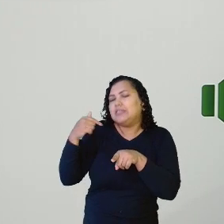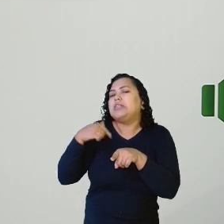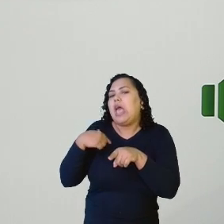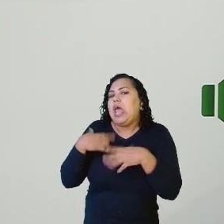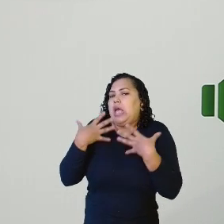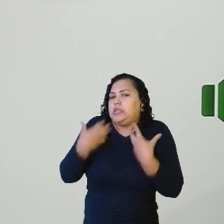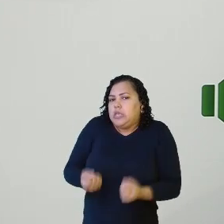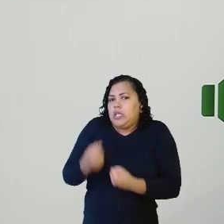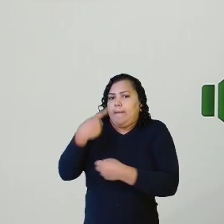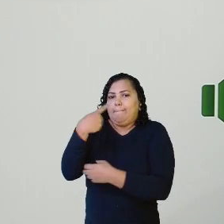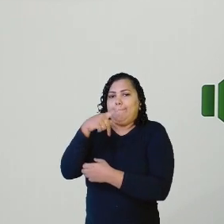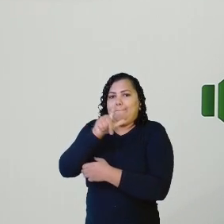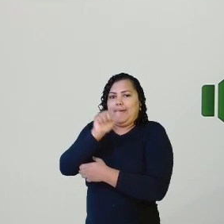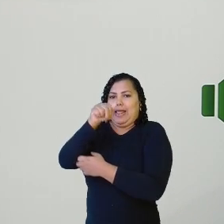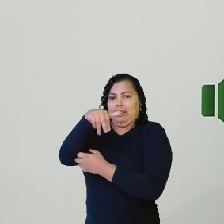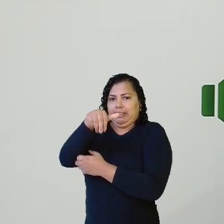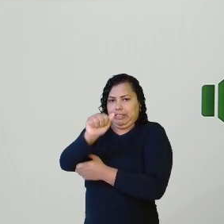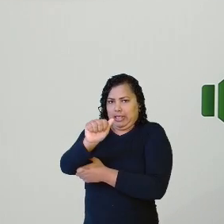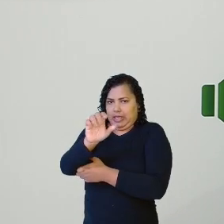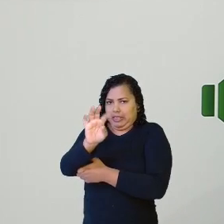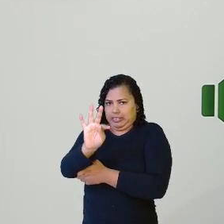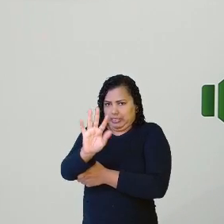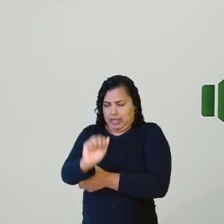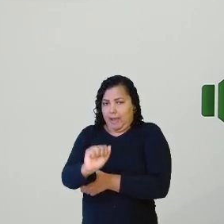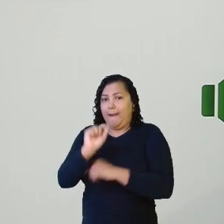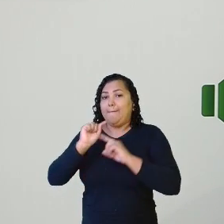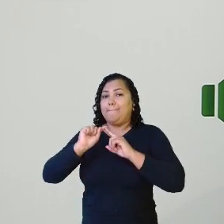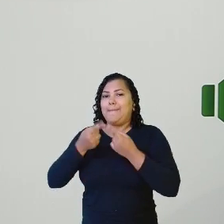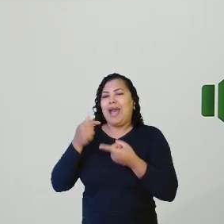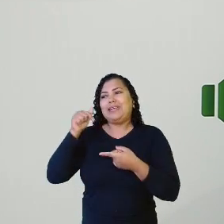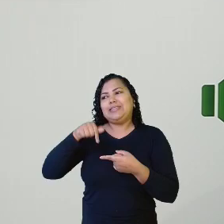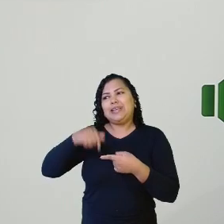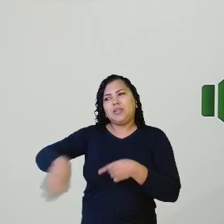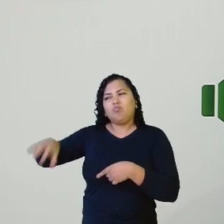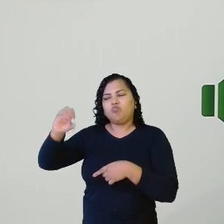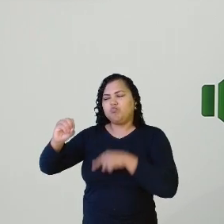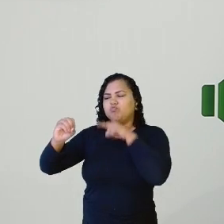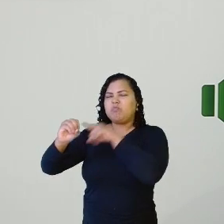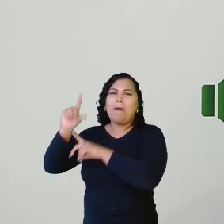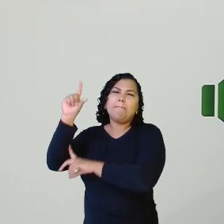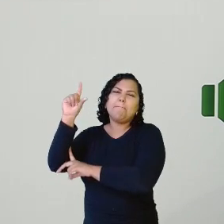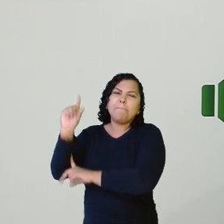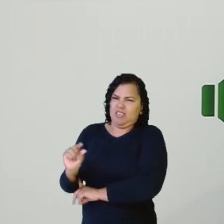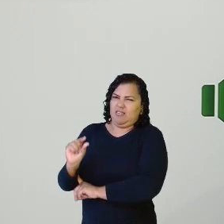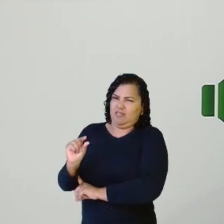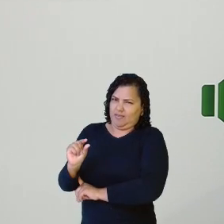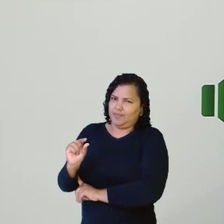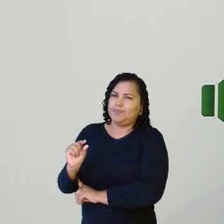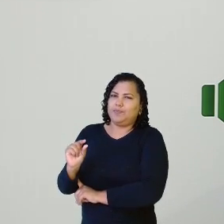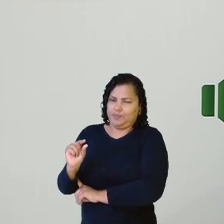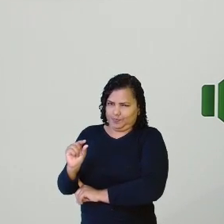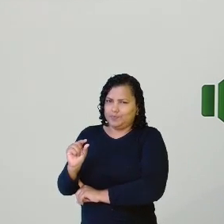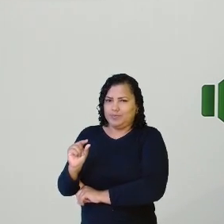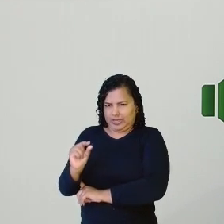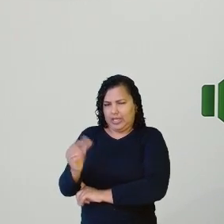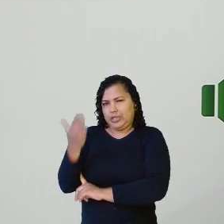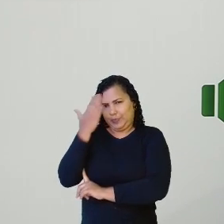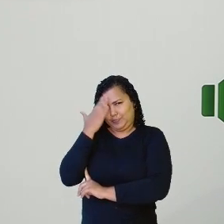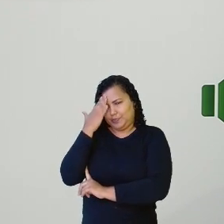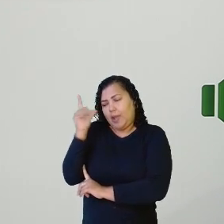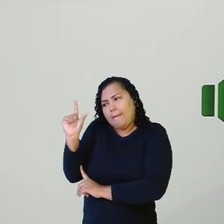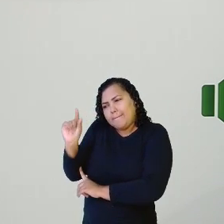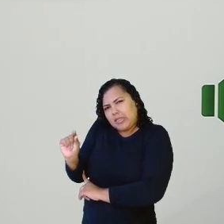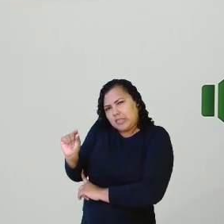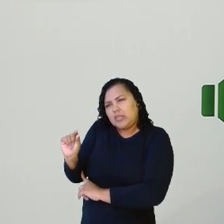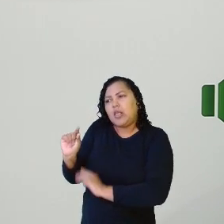verdade, ele é um planeta anão. Lembra que eu falei que existe no Sistema Solar planetas, asteroides, meteoroides e planetas